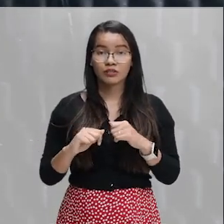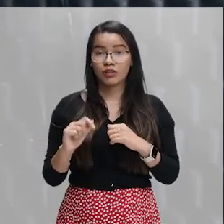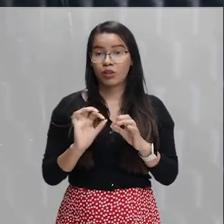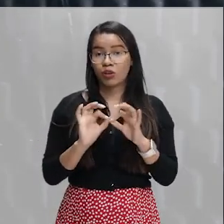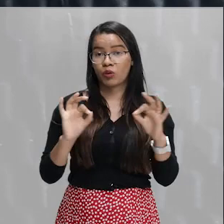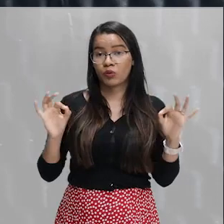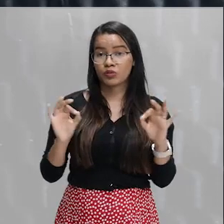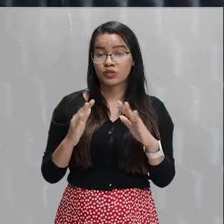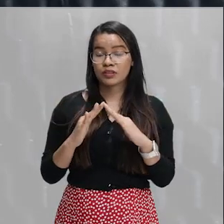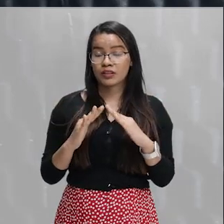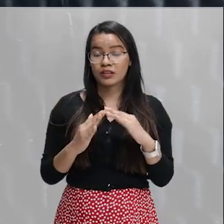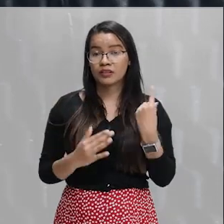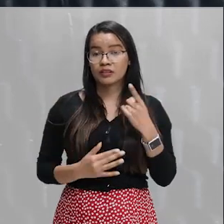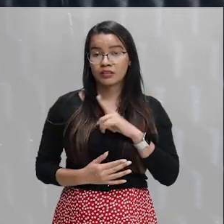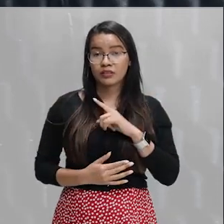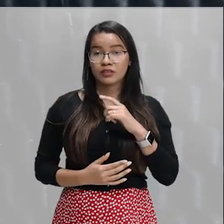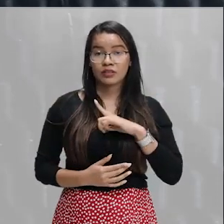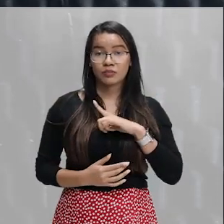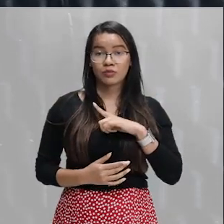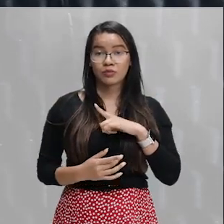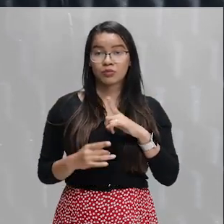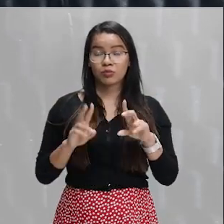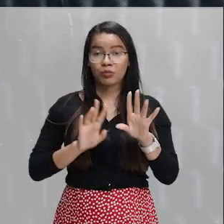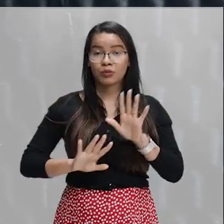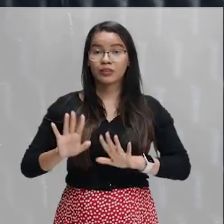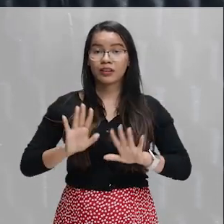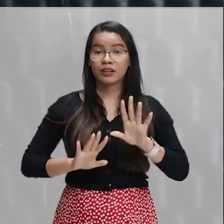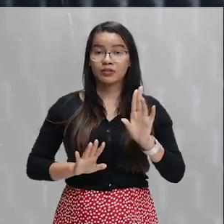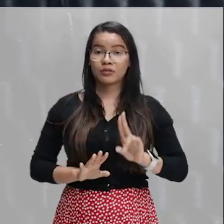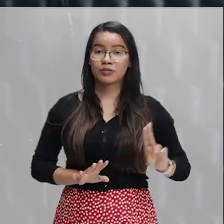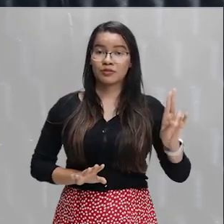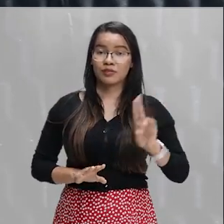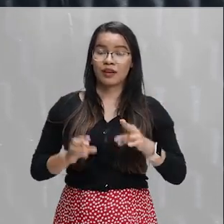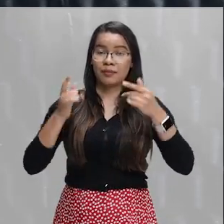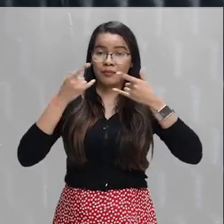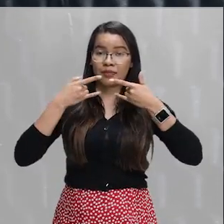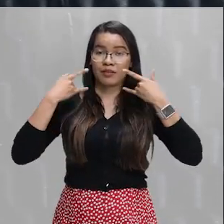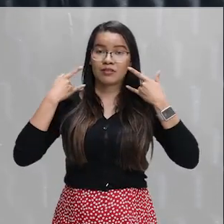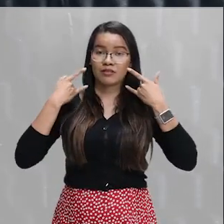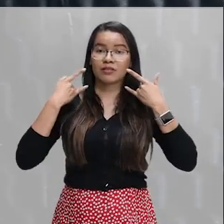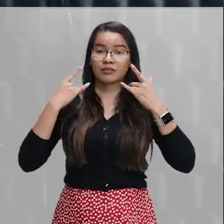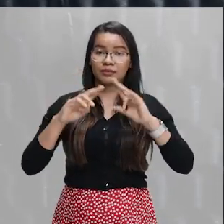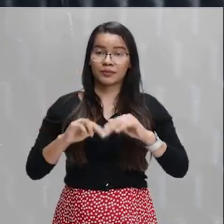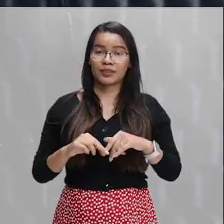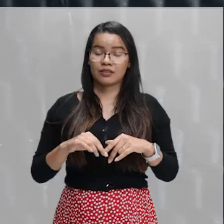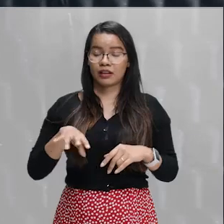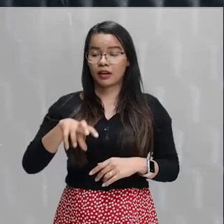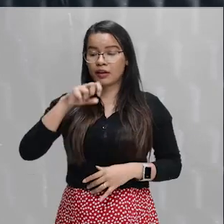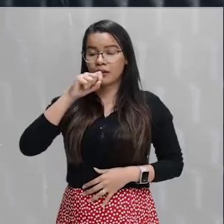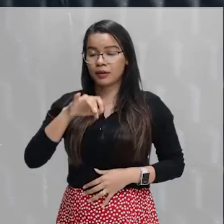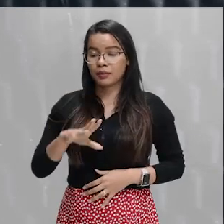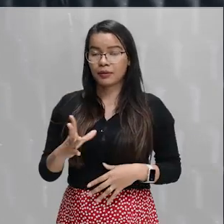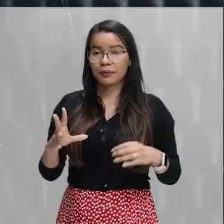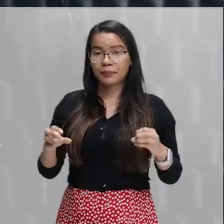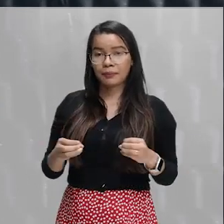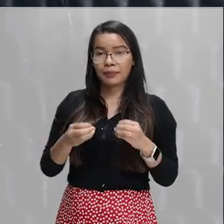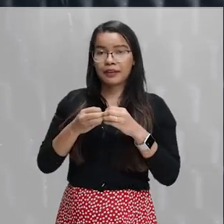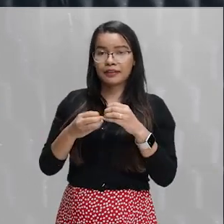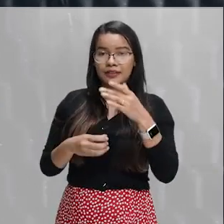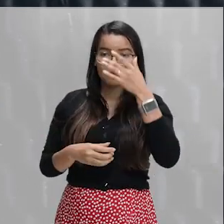casa, nós estamos tendo cuidado de colocar a máscara, né, por causa dessa história aí de respirar perto das pessoas